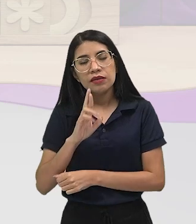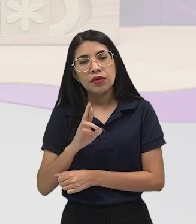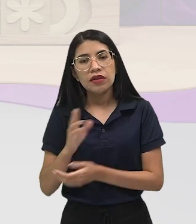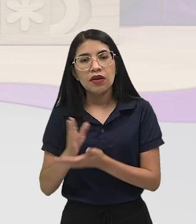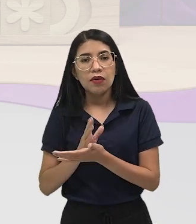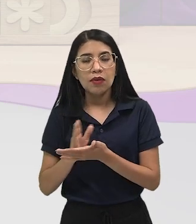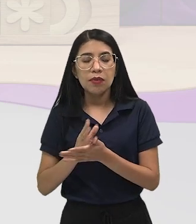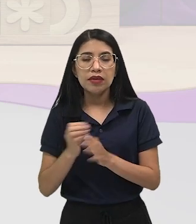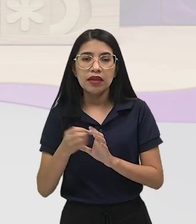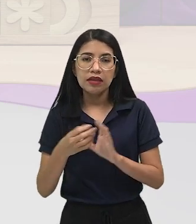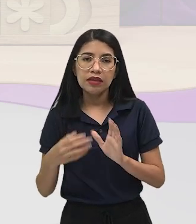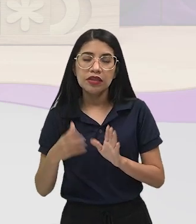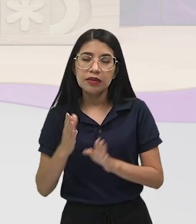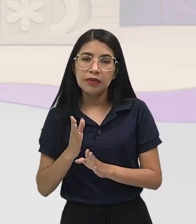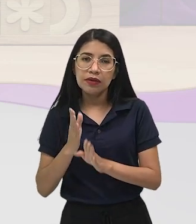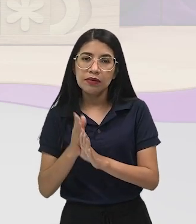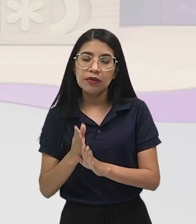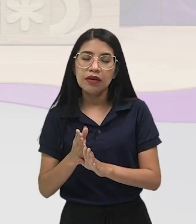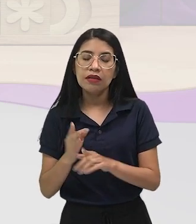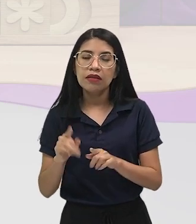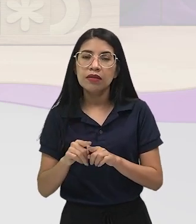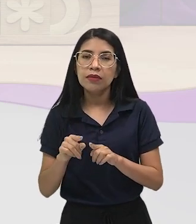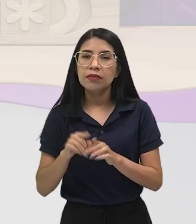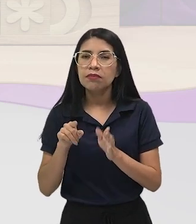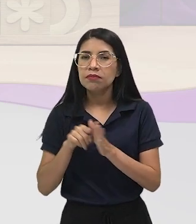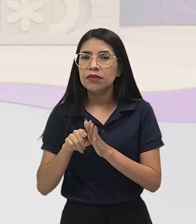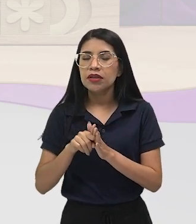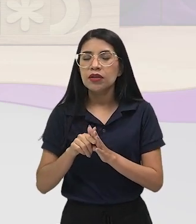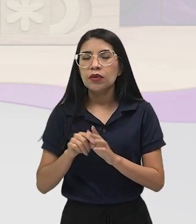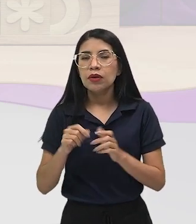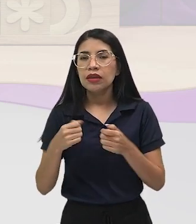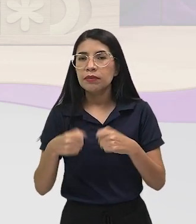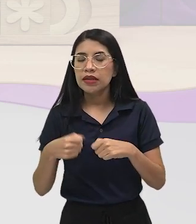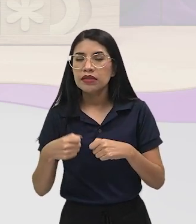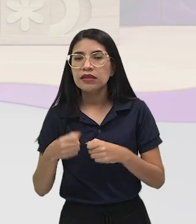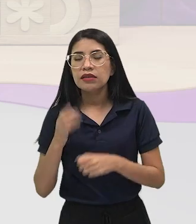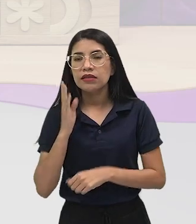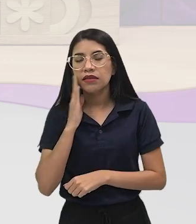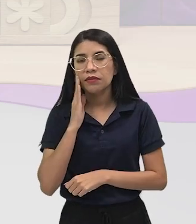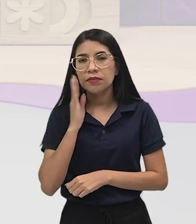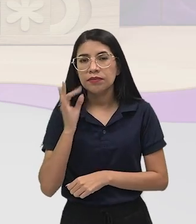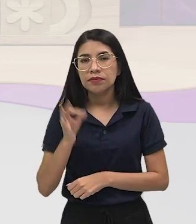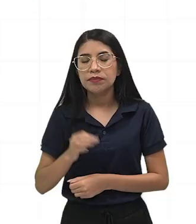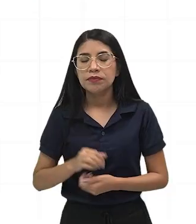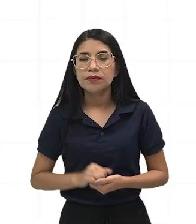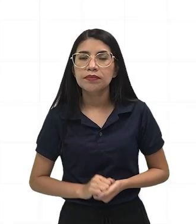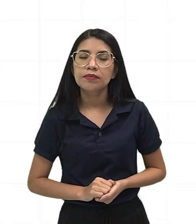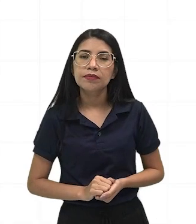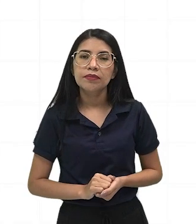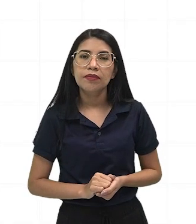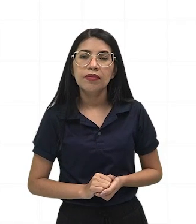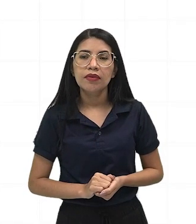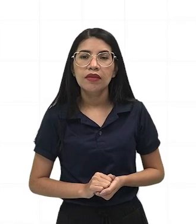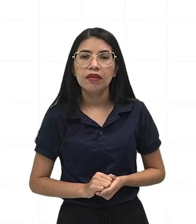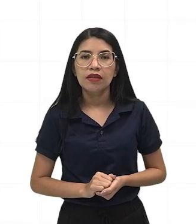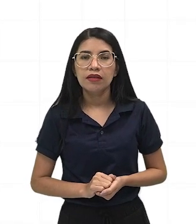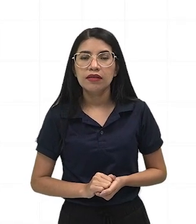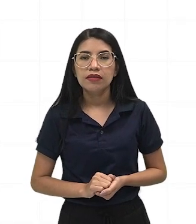alguma característica ou alguma inquietação que você tenha. Beleza? Então, vamos